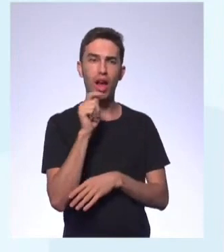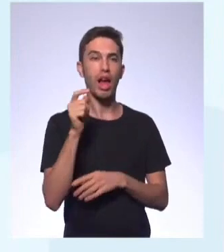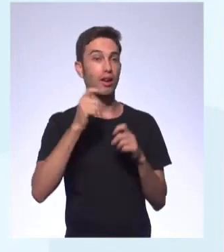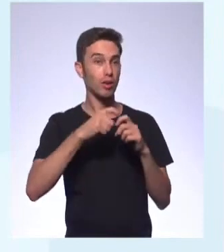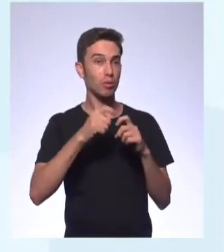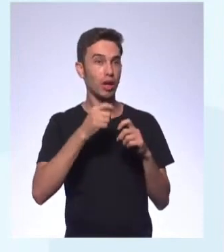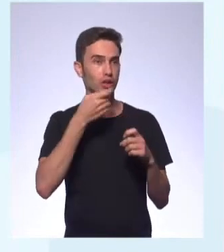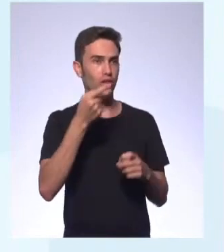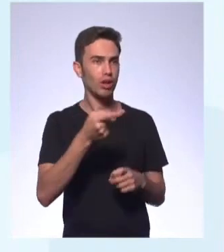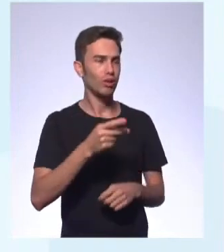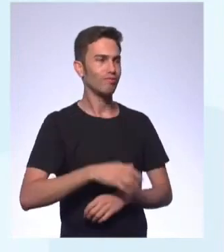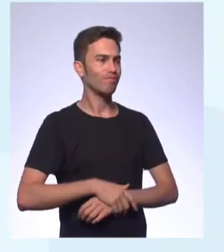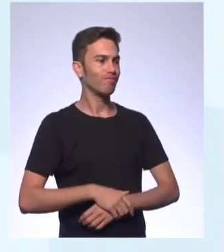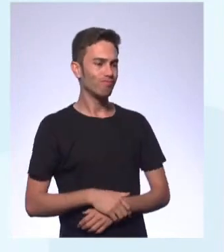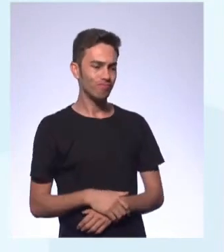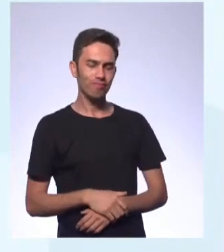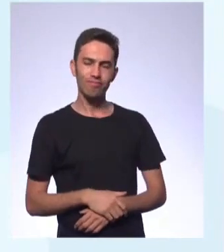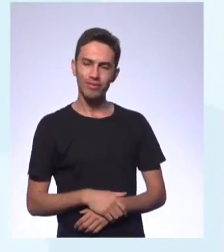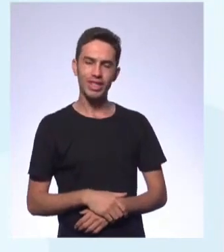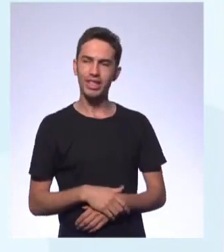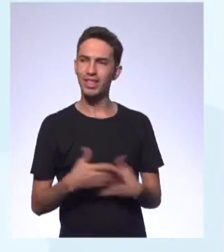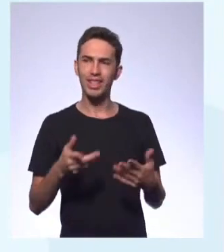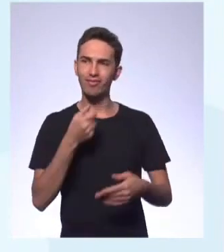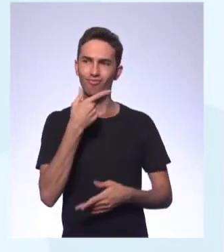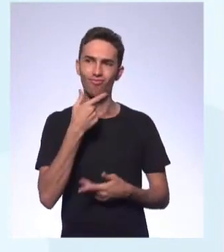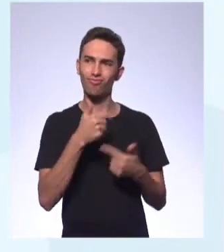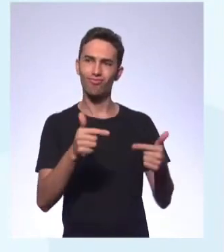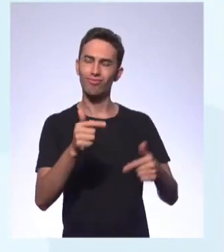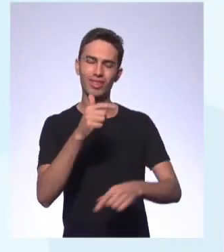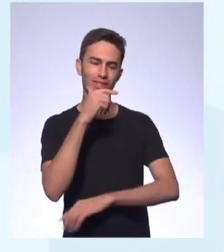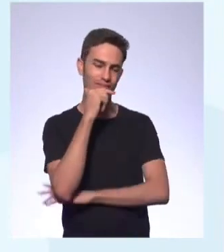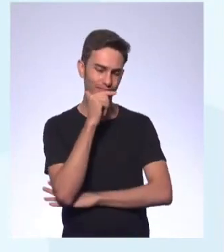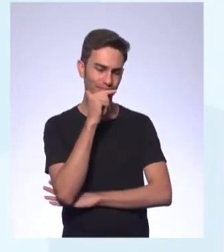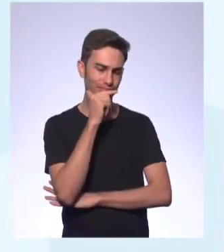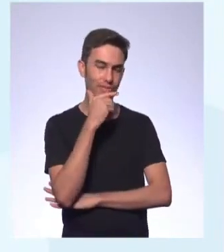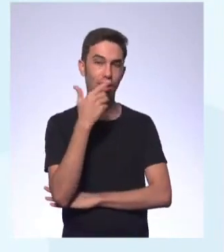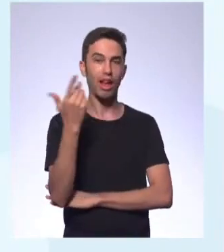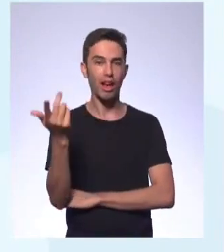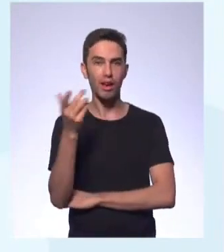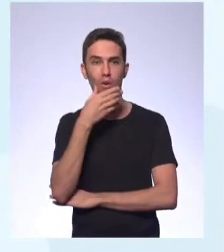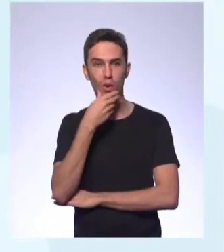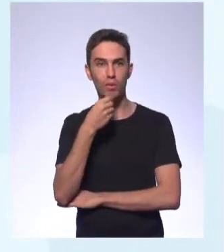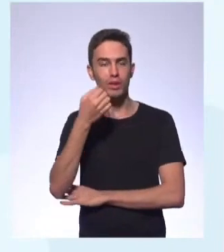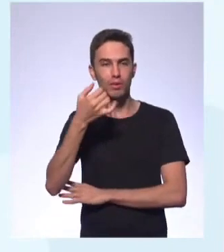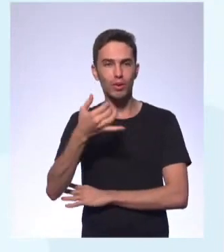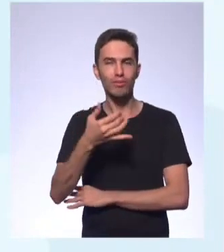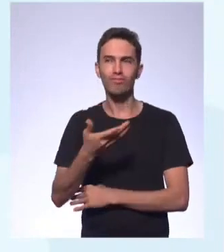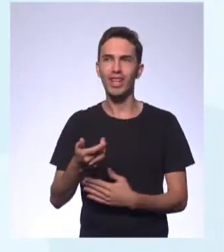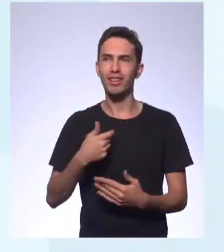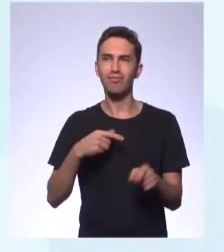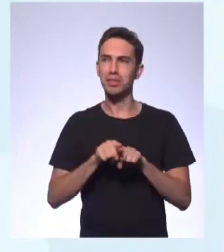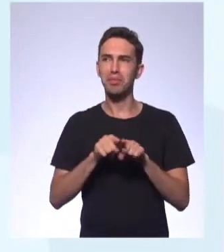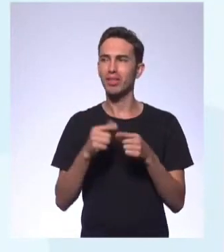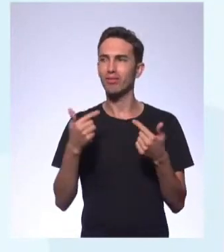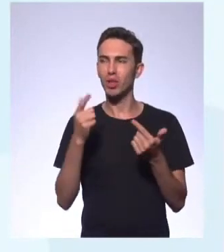disse desalentado: e não há remédio. E o Degardo secundou-o: não acho nenhum.